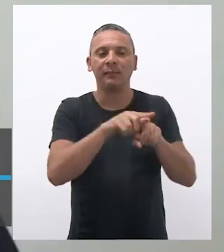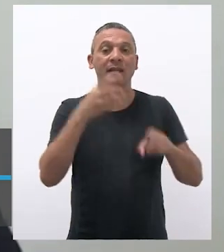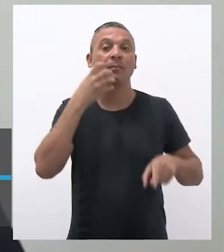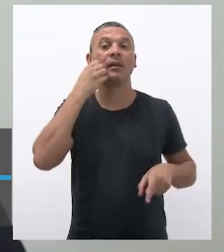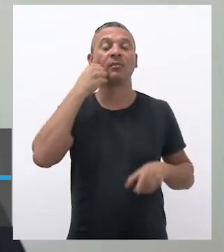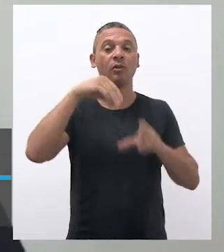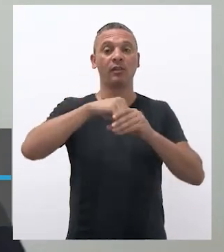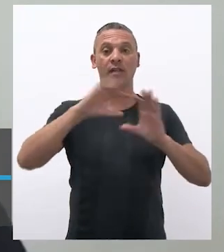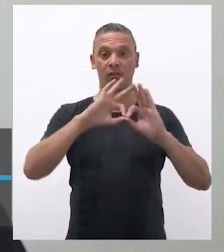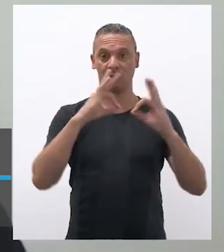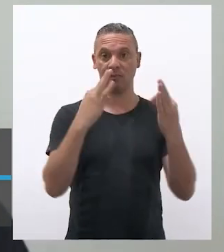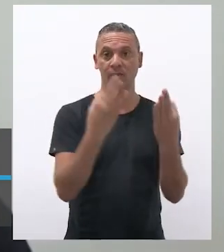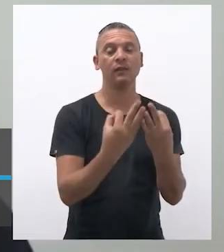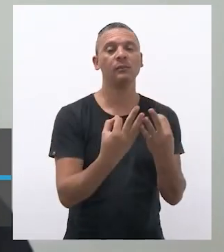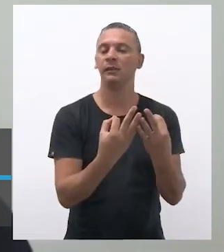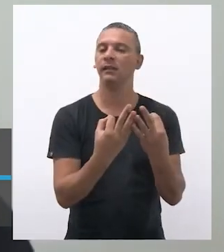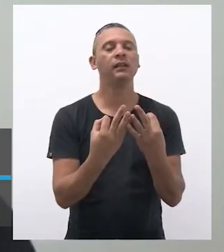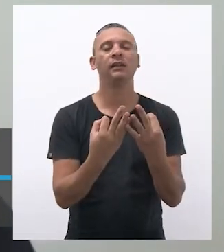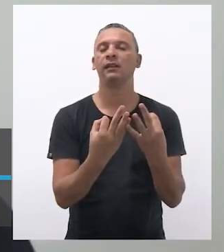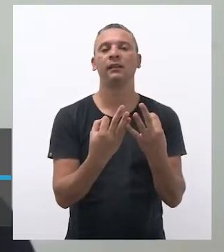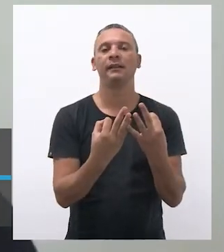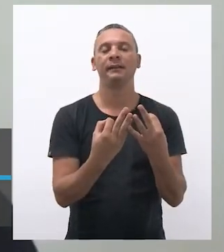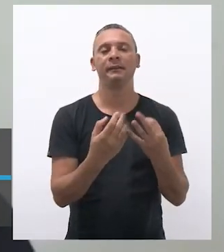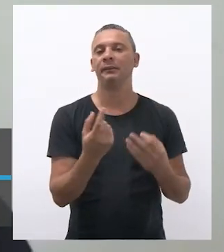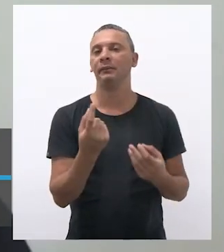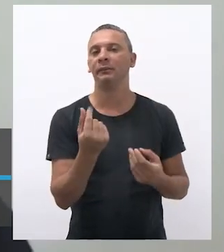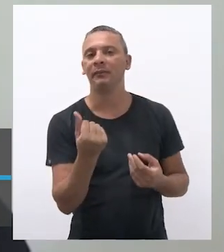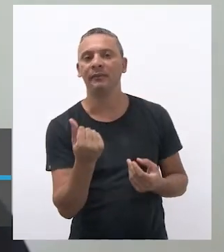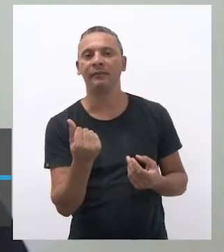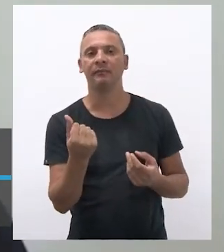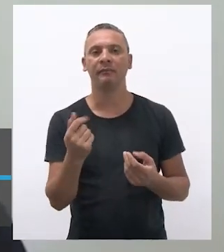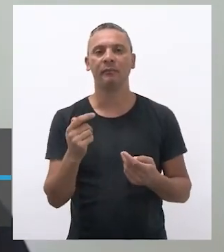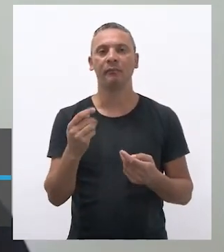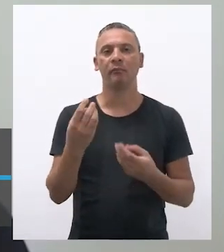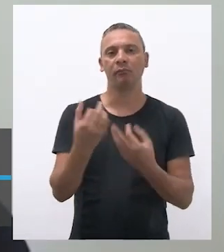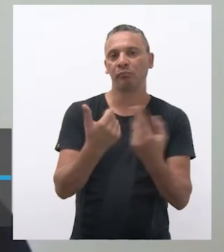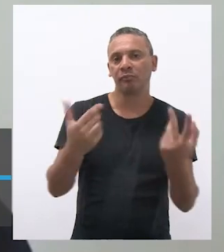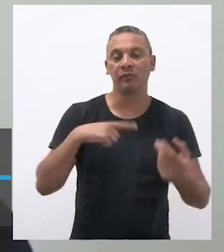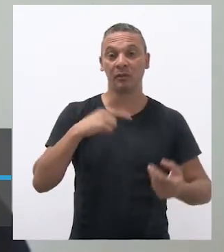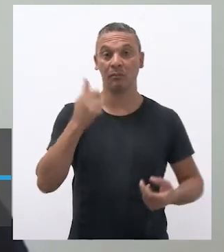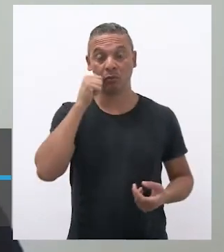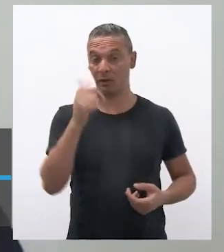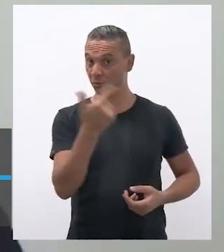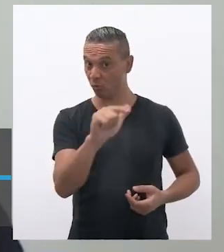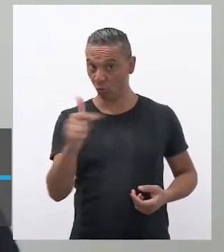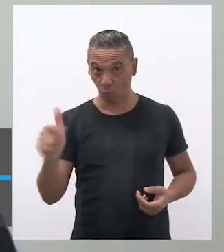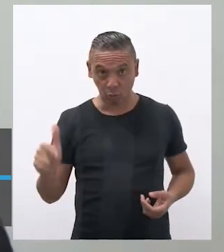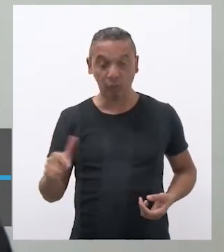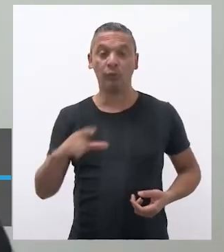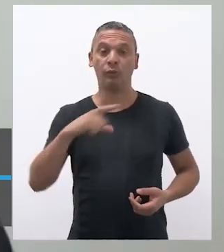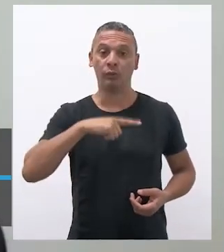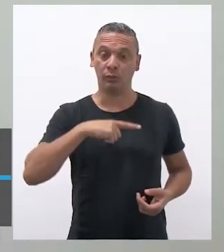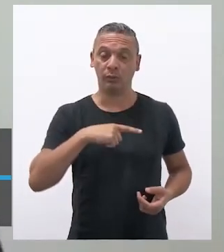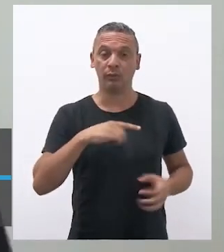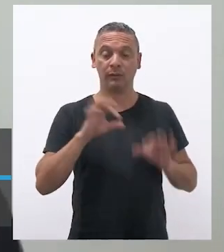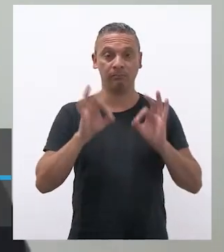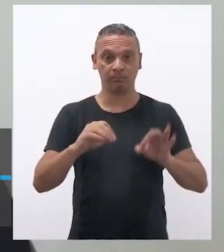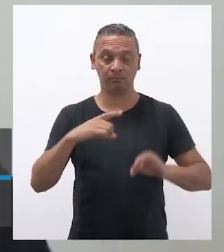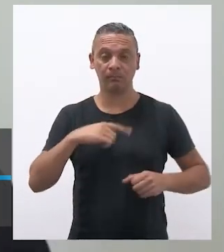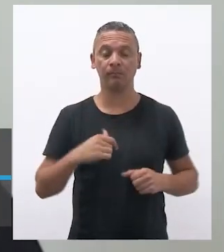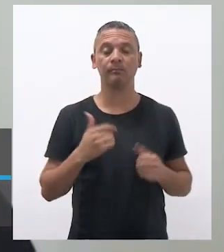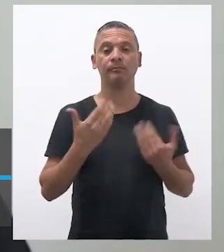familiar qualquer bens ou valores em que a mulher não tem acesso, ainda que de forma transitória,